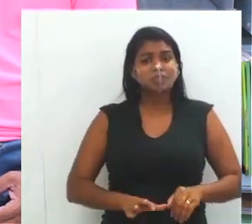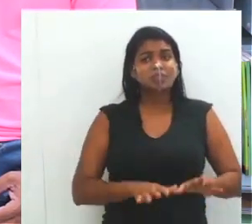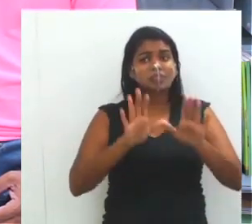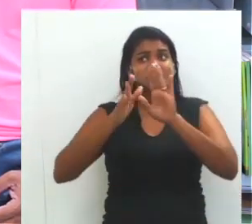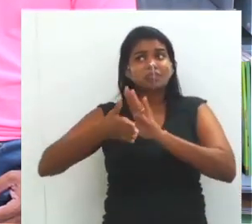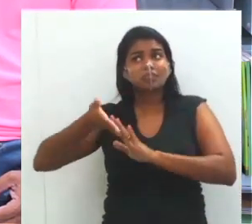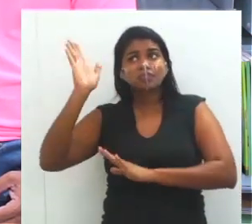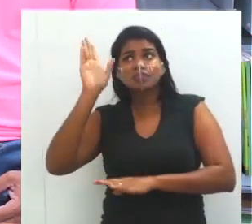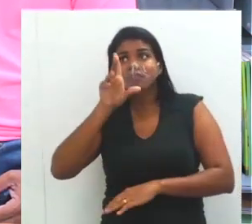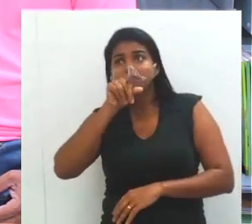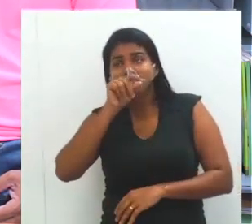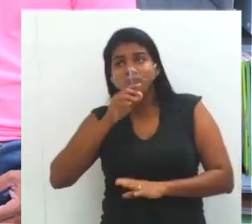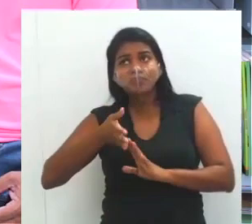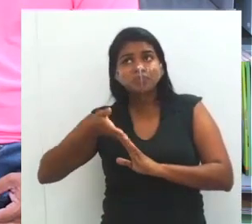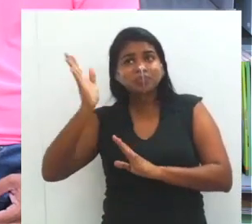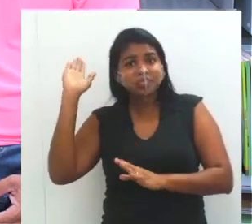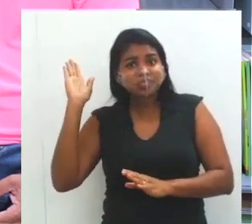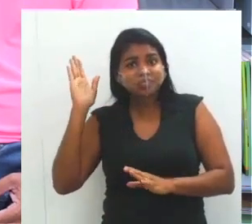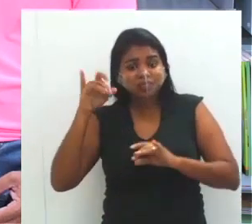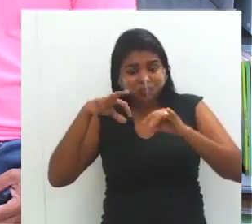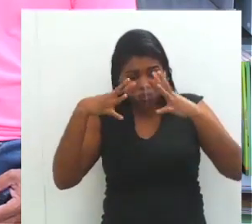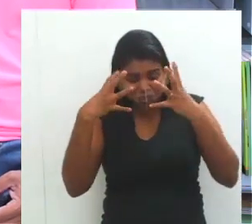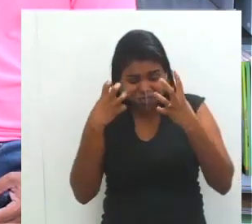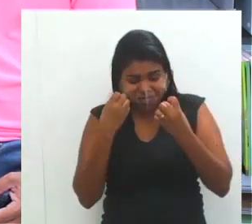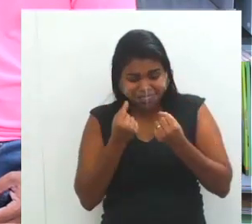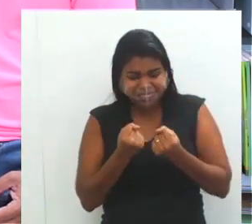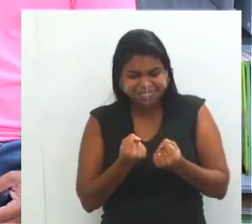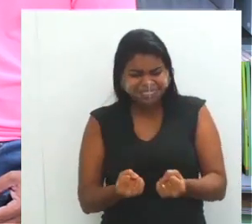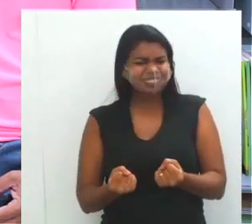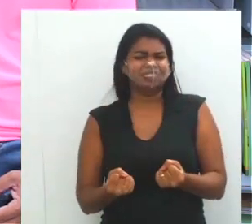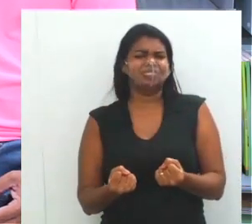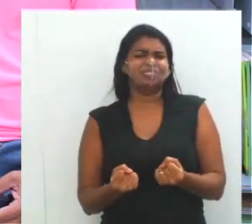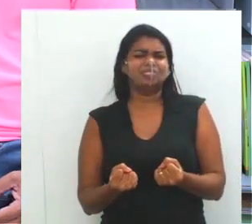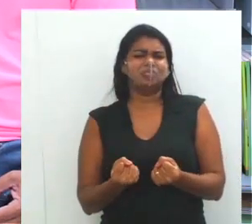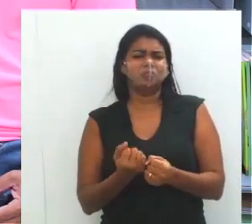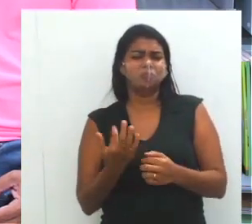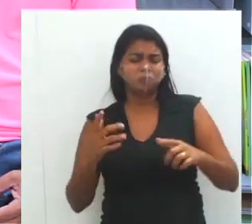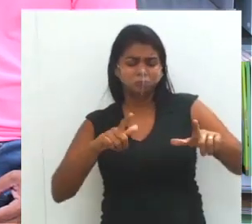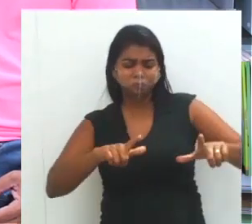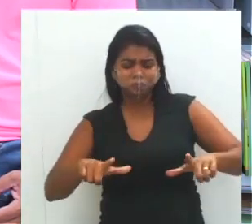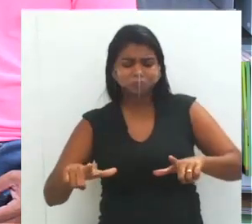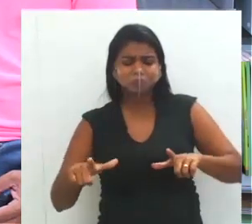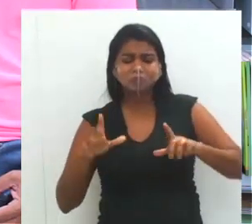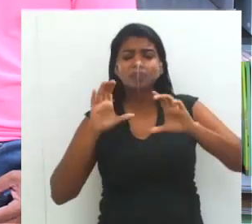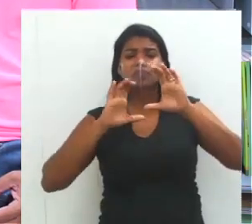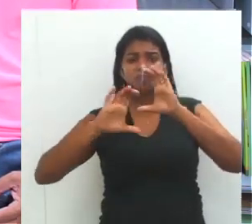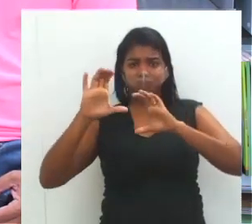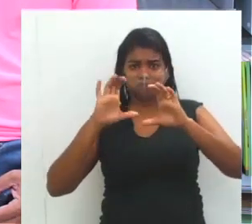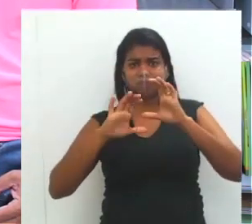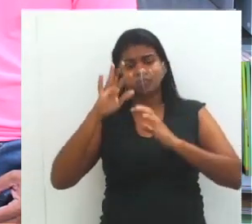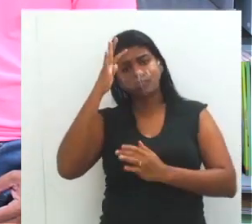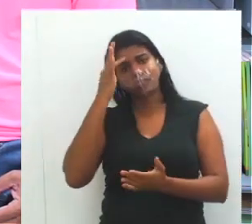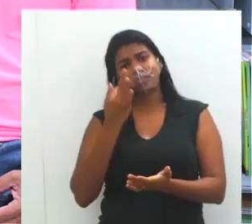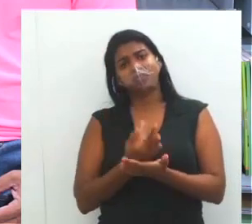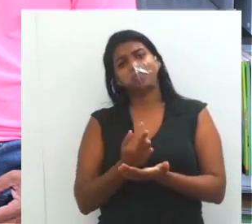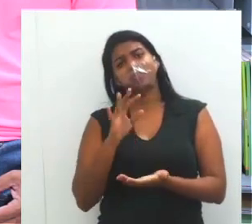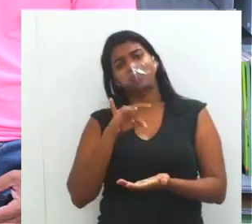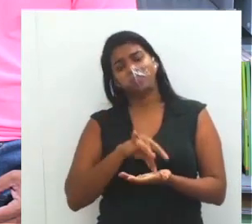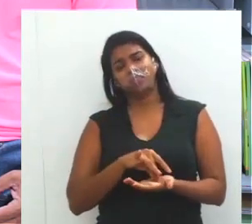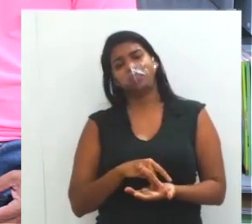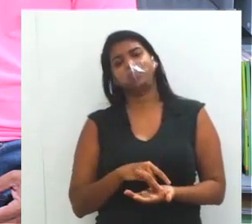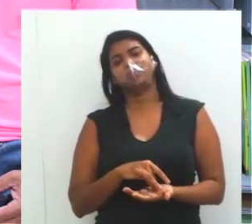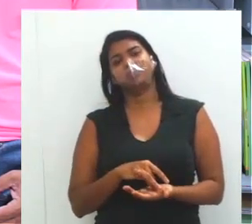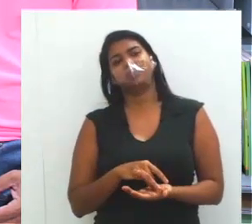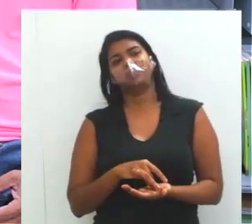do sertão, é sinal que a seca está muito grande na região. Então Luiz Gonzaga canta a sua terra, canta a sua